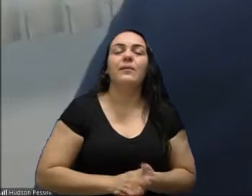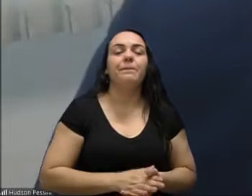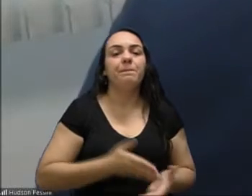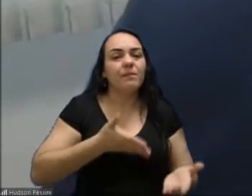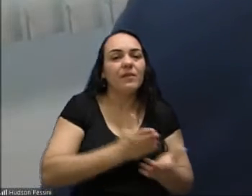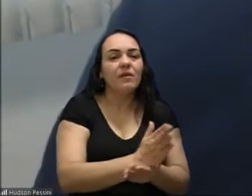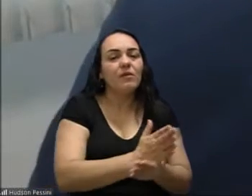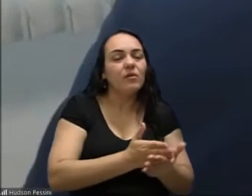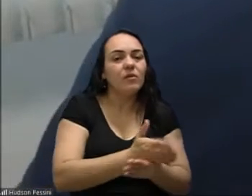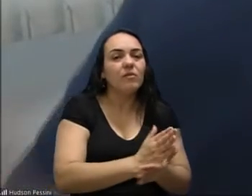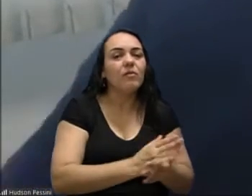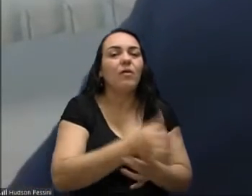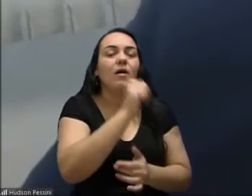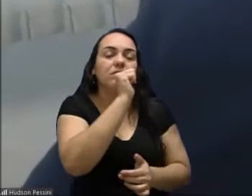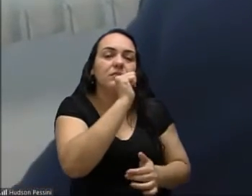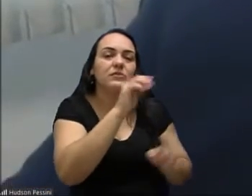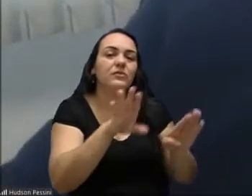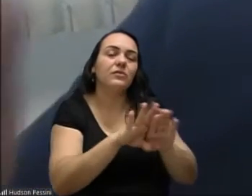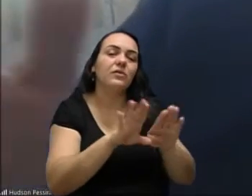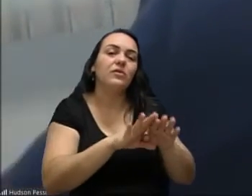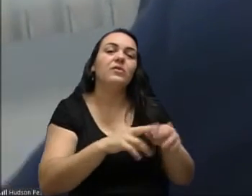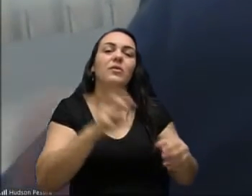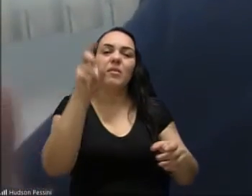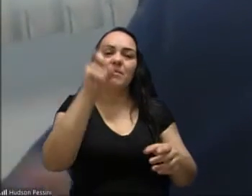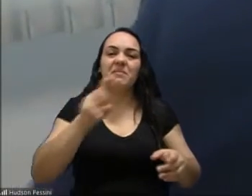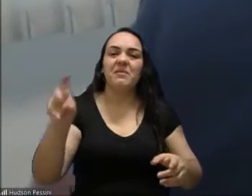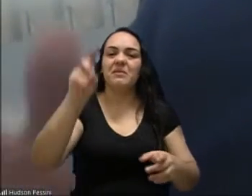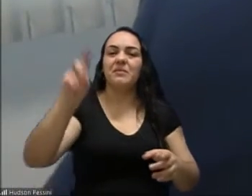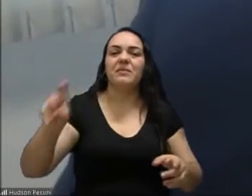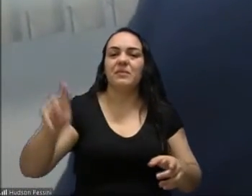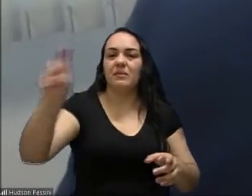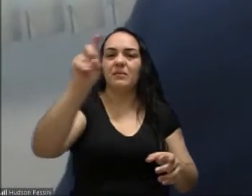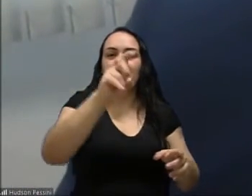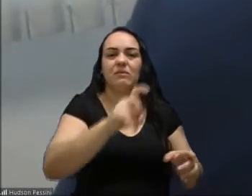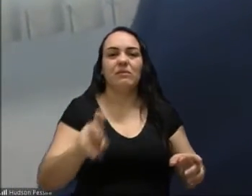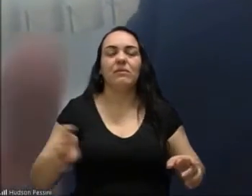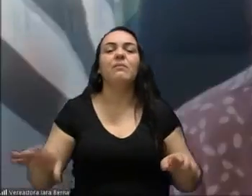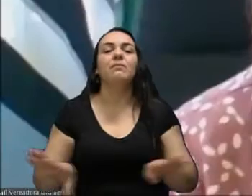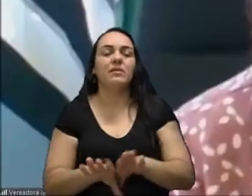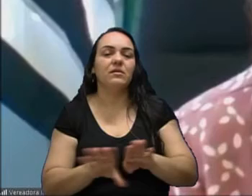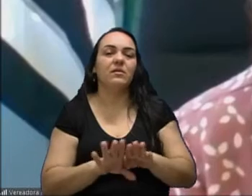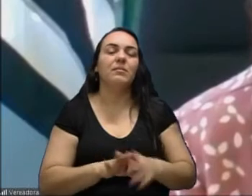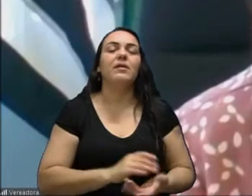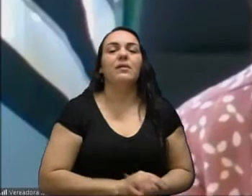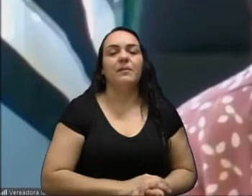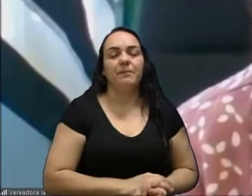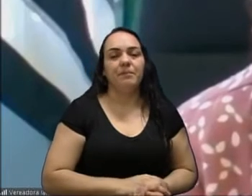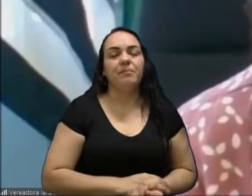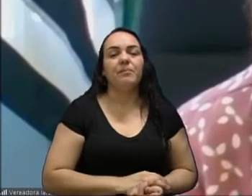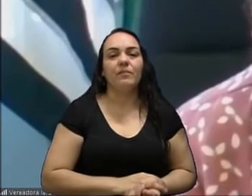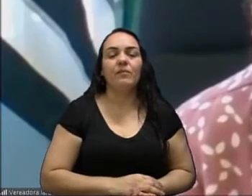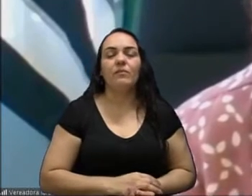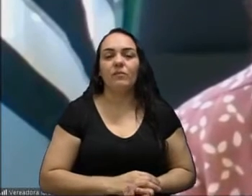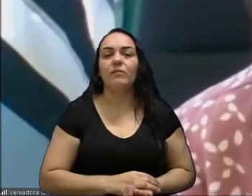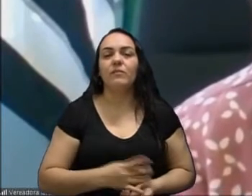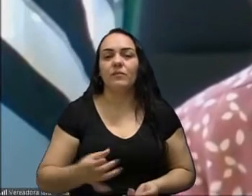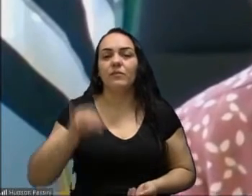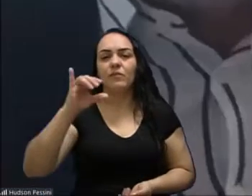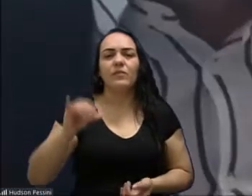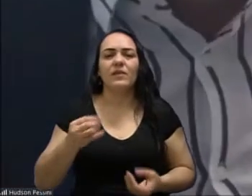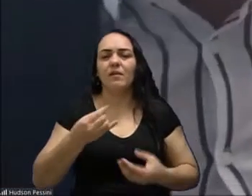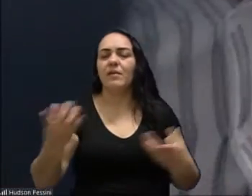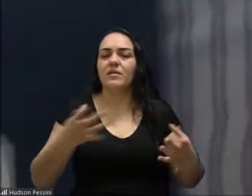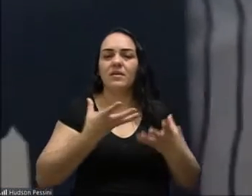Torão Silvano Pai com relação a pichação se eu não me engano esse projeto é do Torão Silvano Pai eu deixo aberta a palavra vereador Iárez e mais